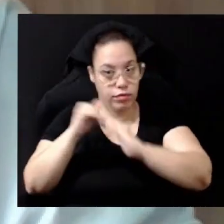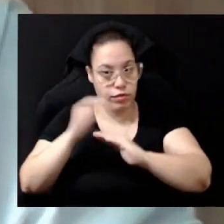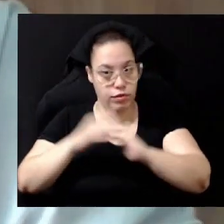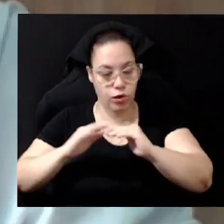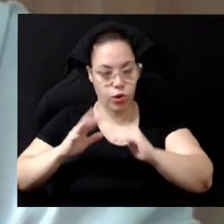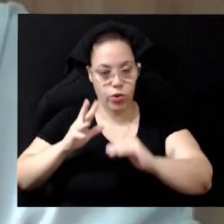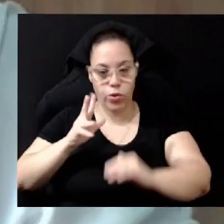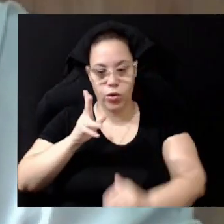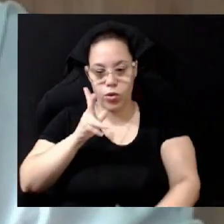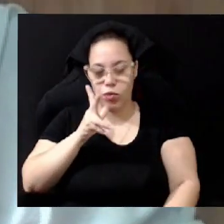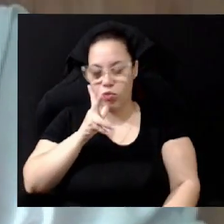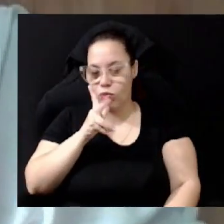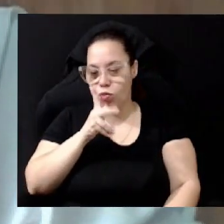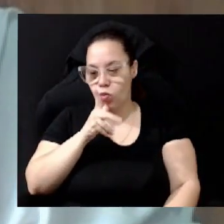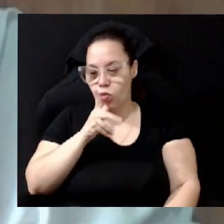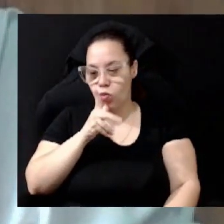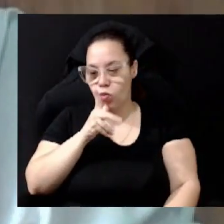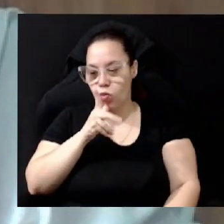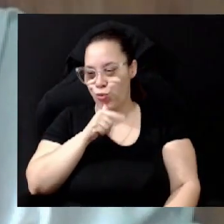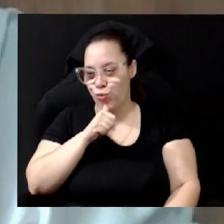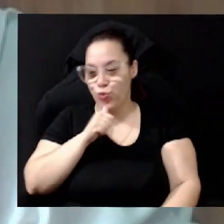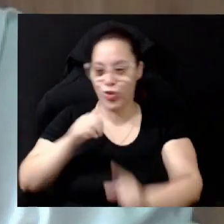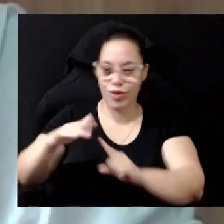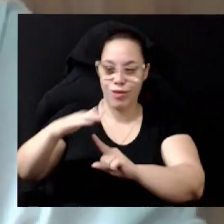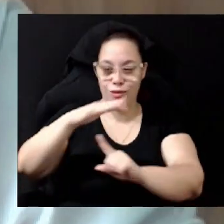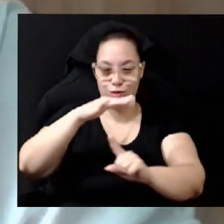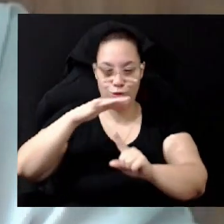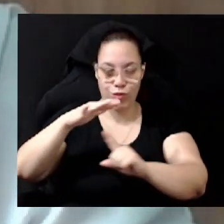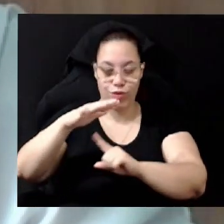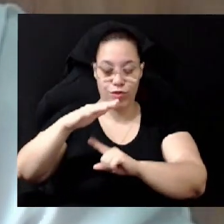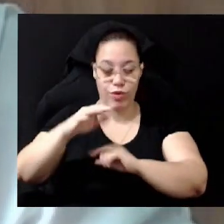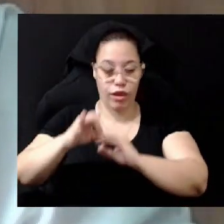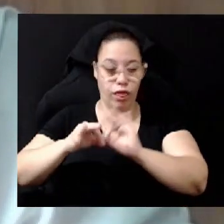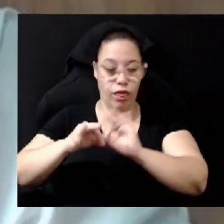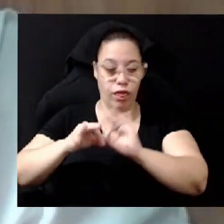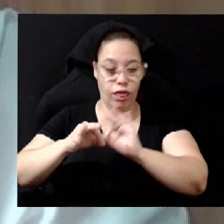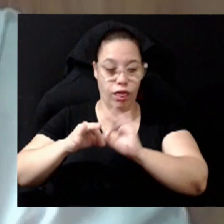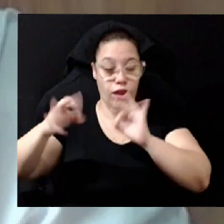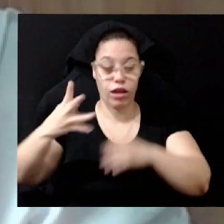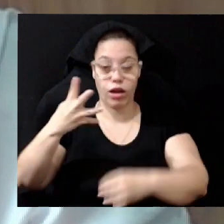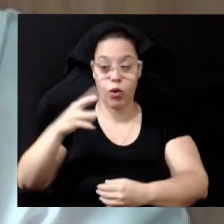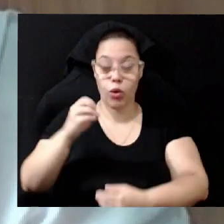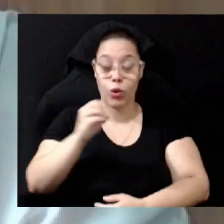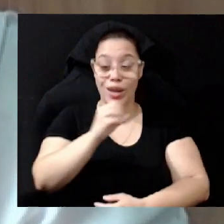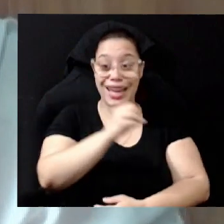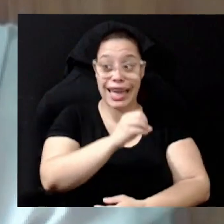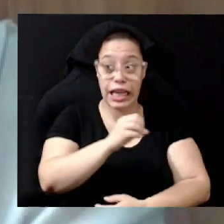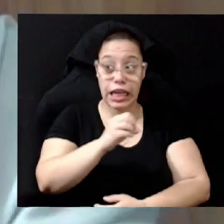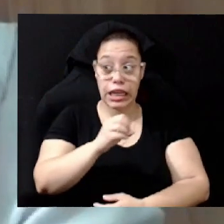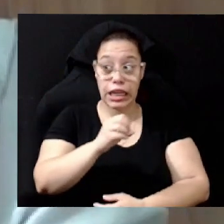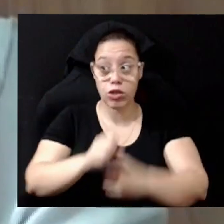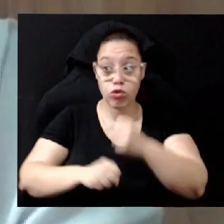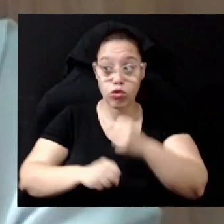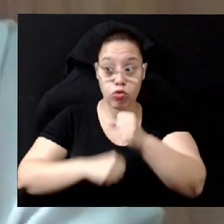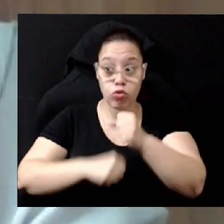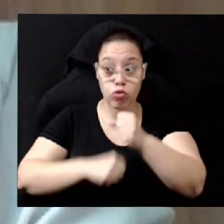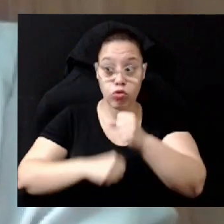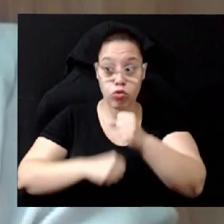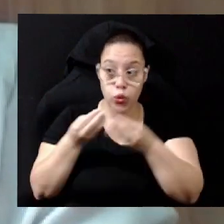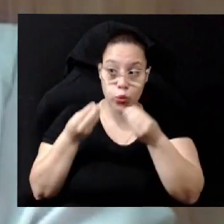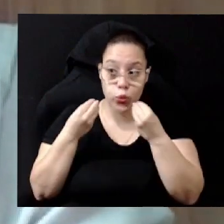que dura muito tempo na natureza. Alguns plásticos, mais de 400 anos. Então,